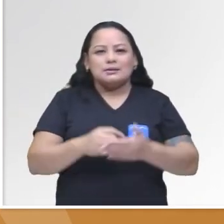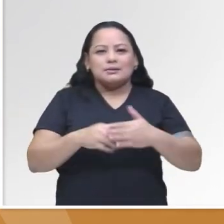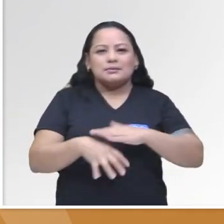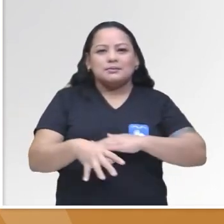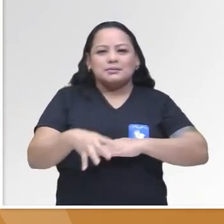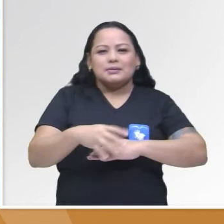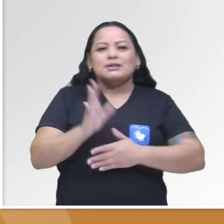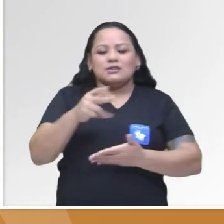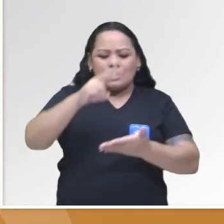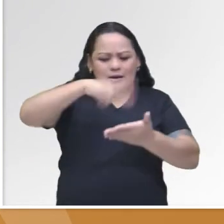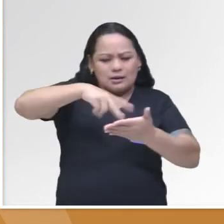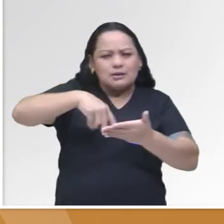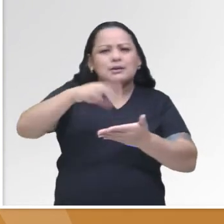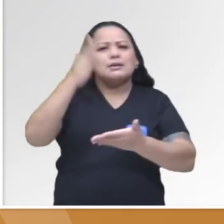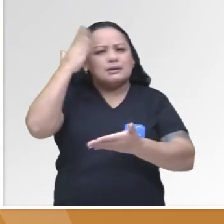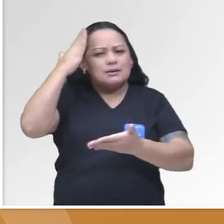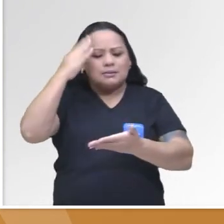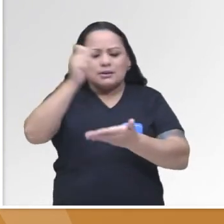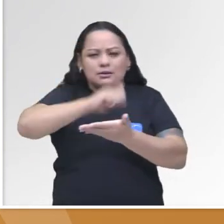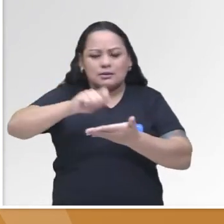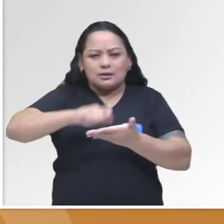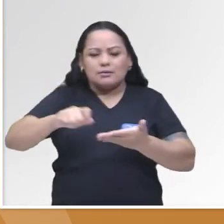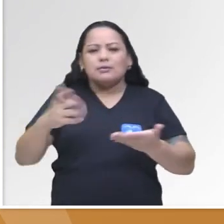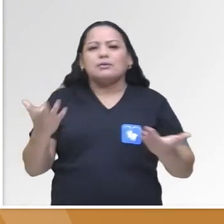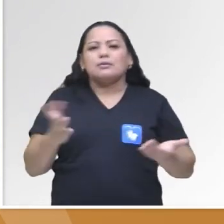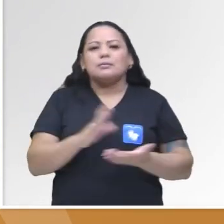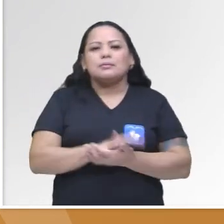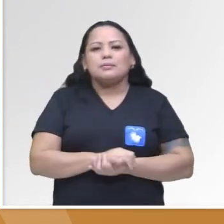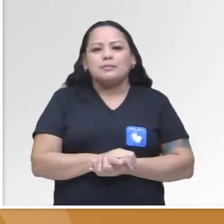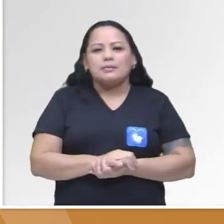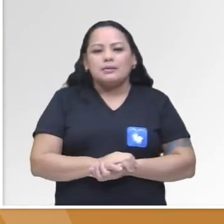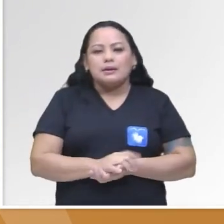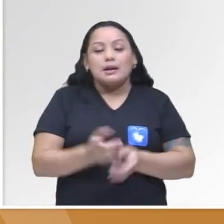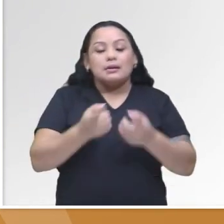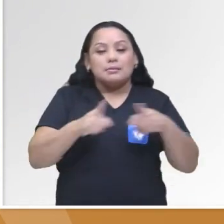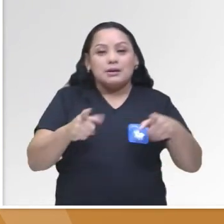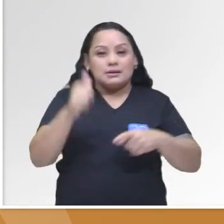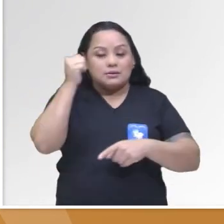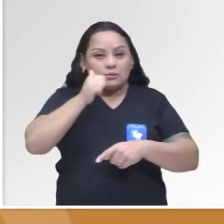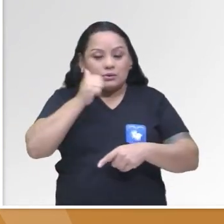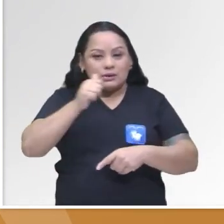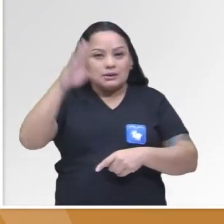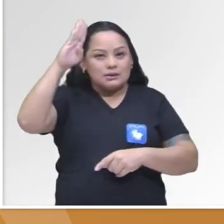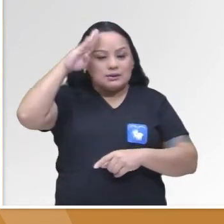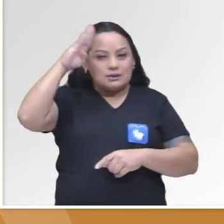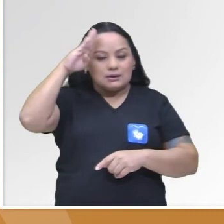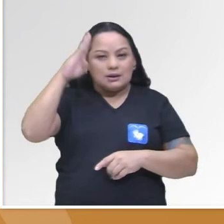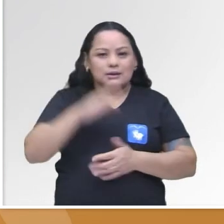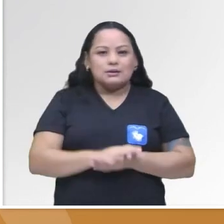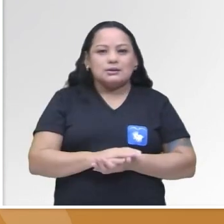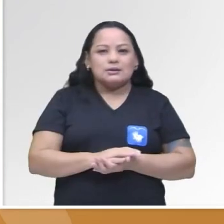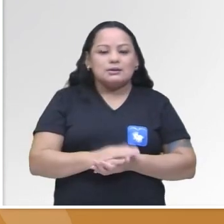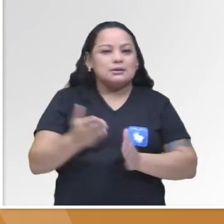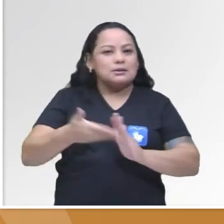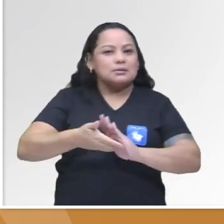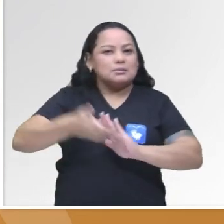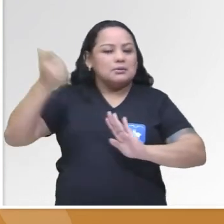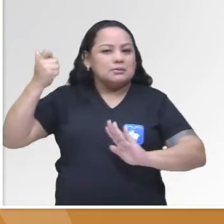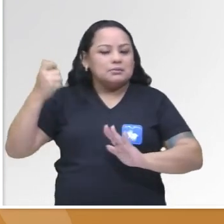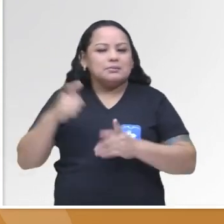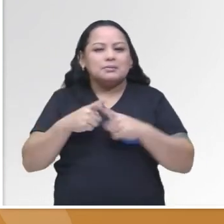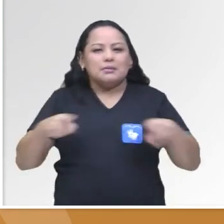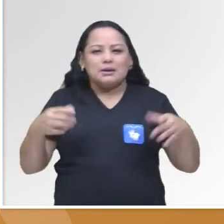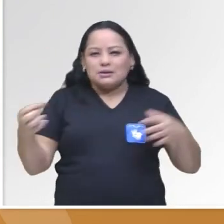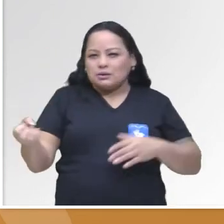que ter din-din também, porque o voto era censitário, mas as mulheres e soldados de baixa patente ficaram excluídos. Agora, nessa